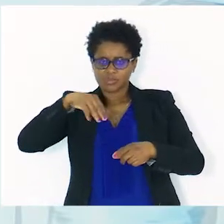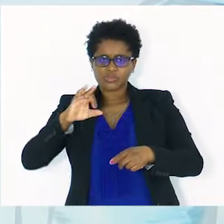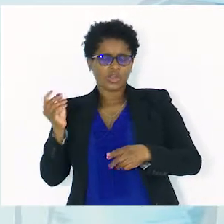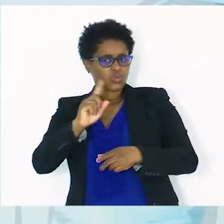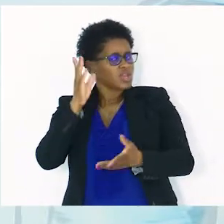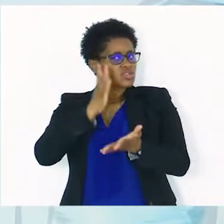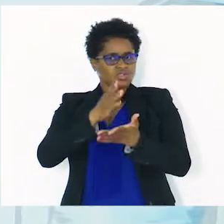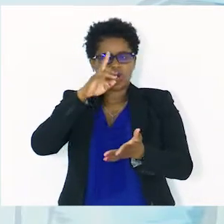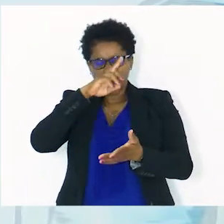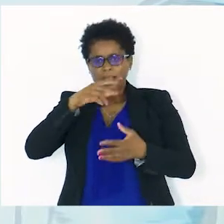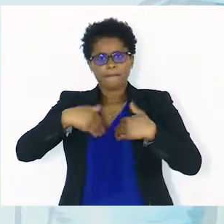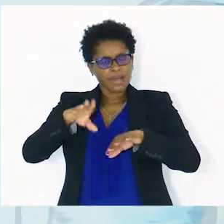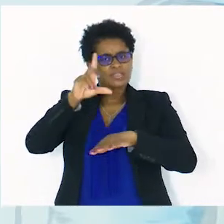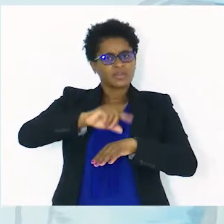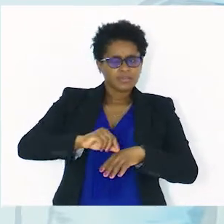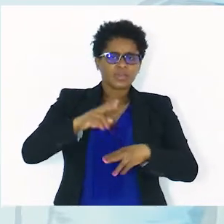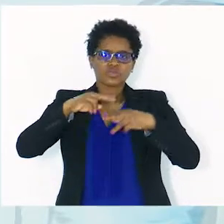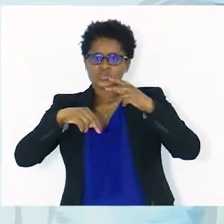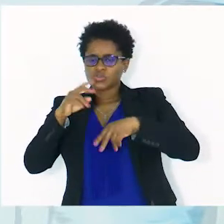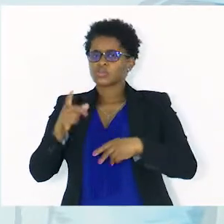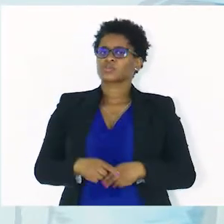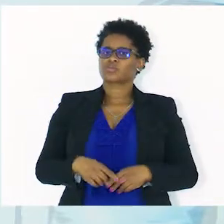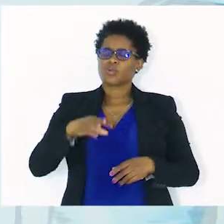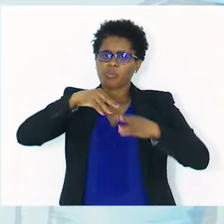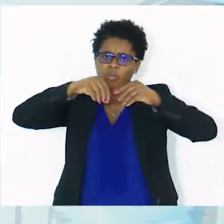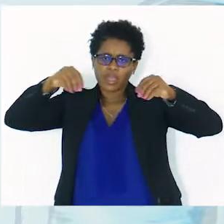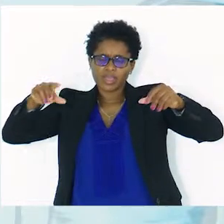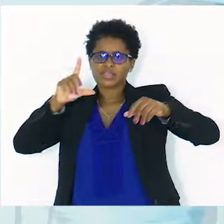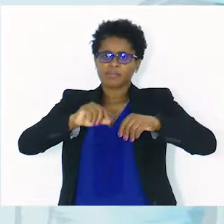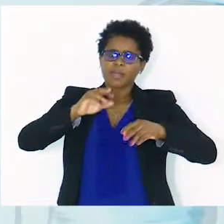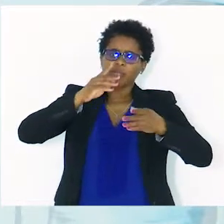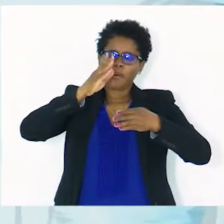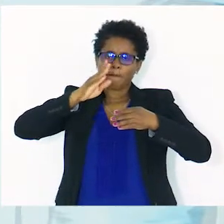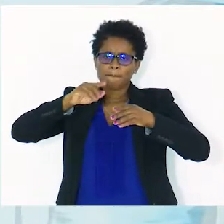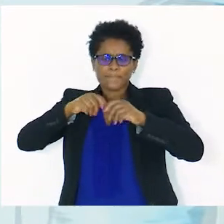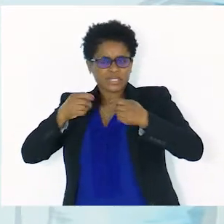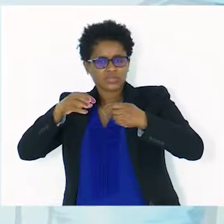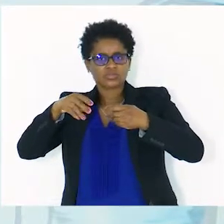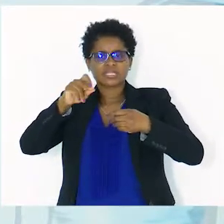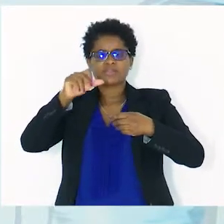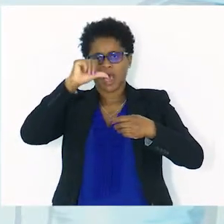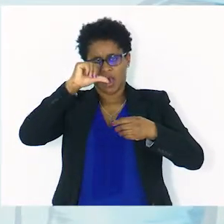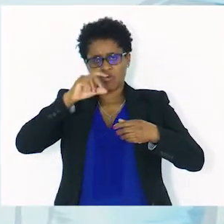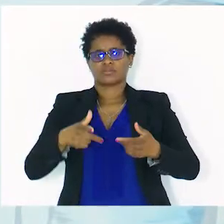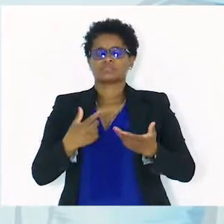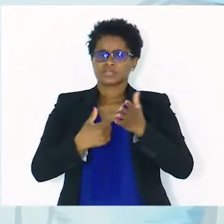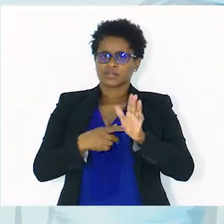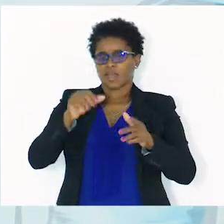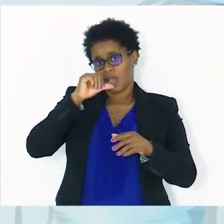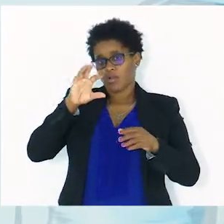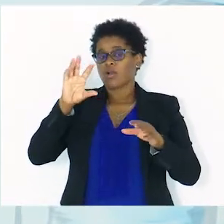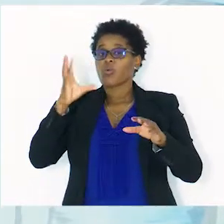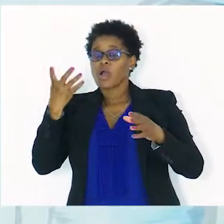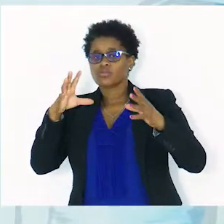somente gases, mas também ela é formada ou constituída por poeiras e também por partículas no estado líquido, como a água quando formam